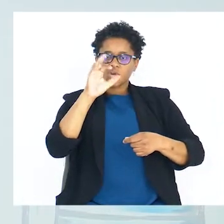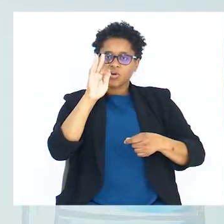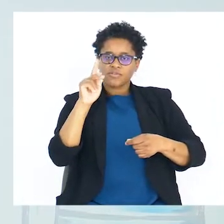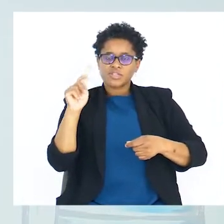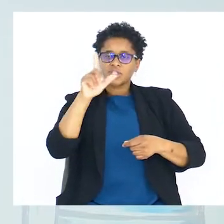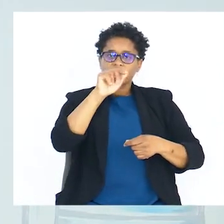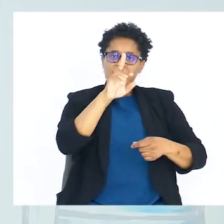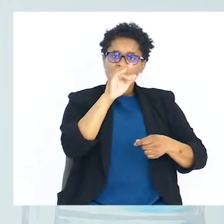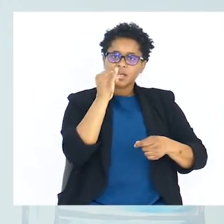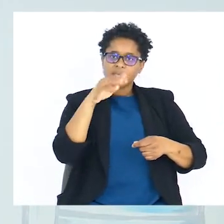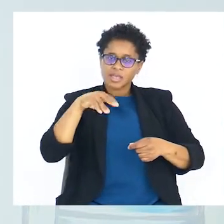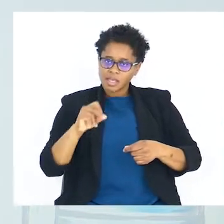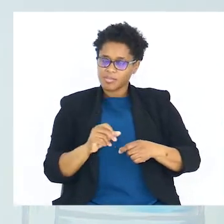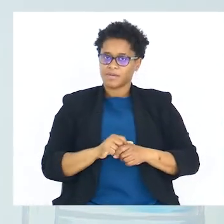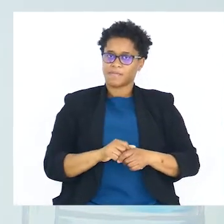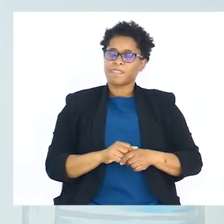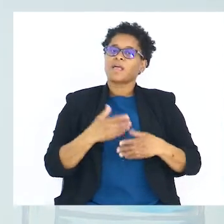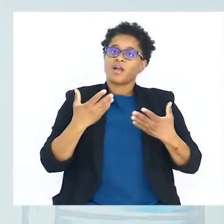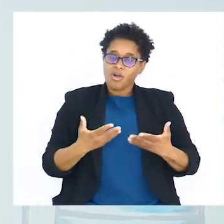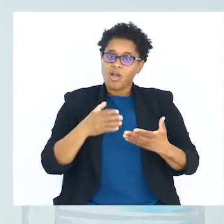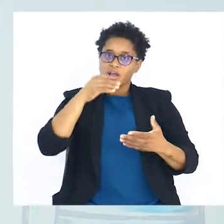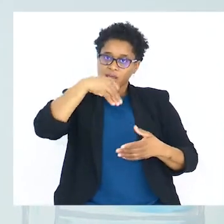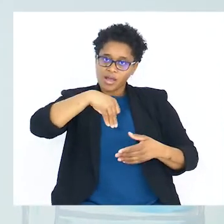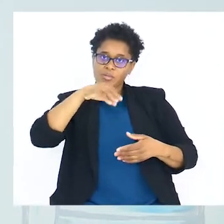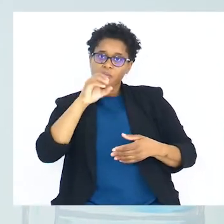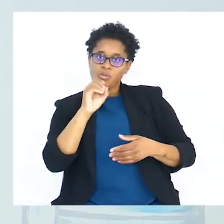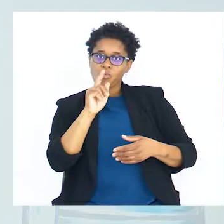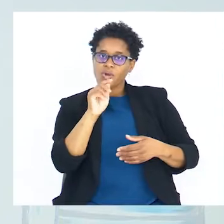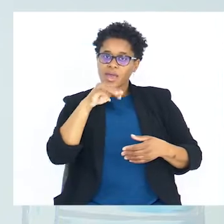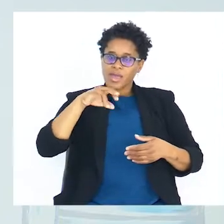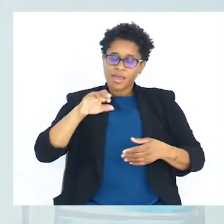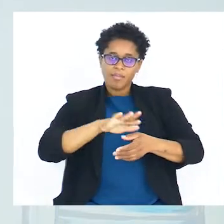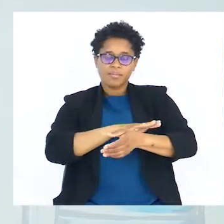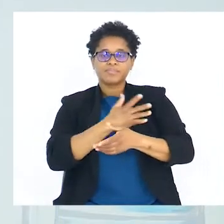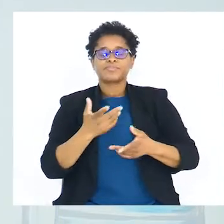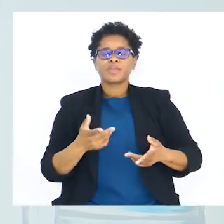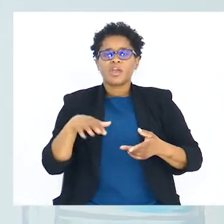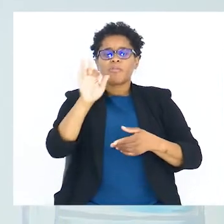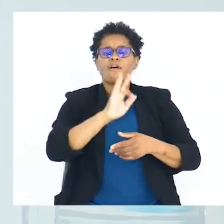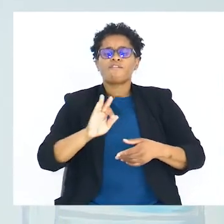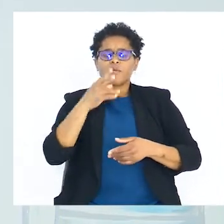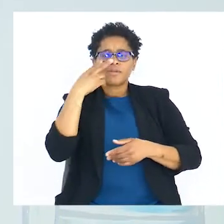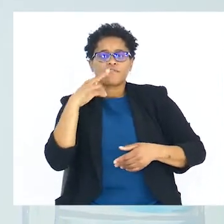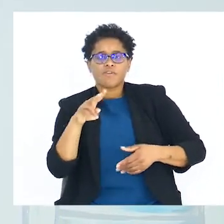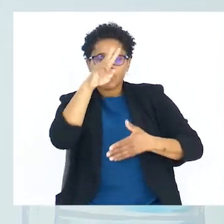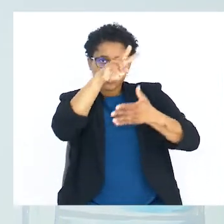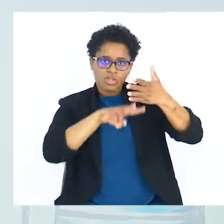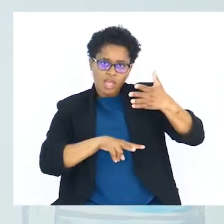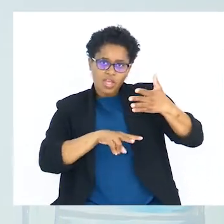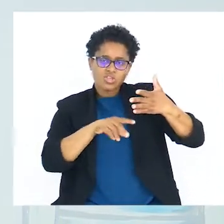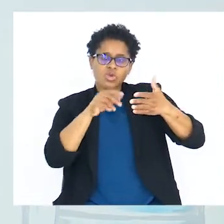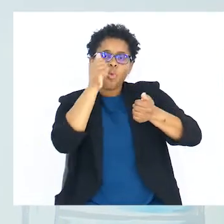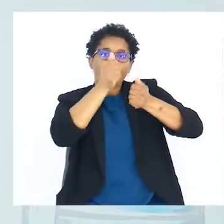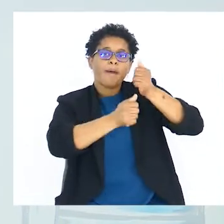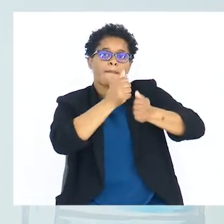rima, certo? O poema é uma forma de ver o texto